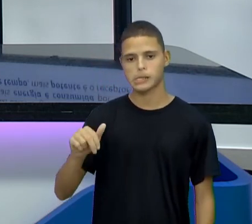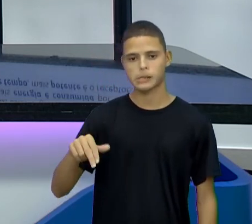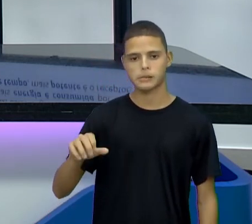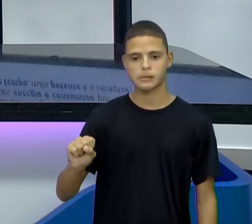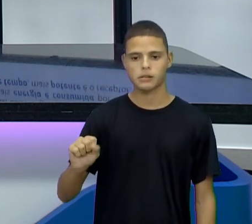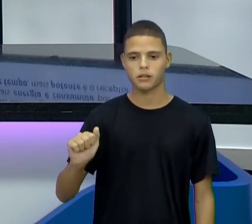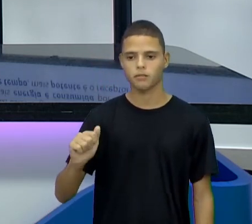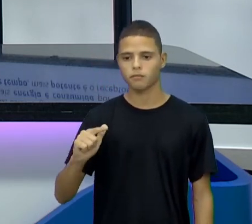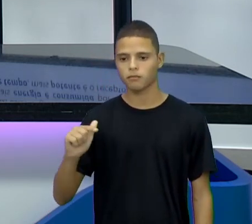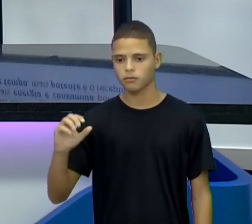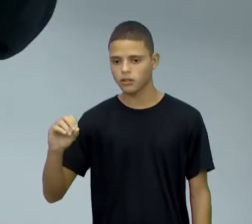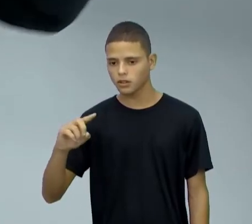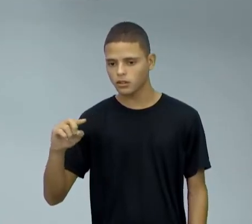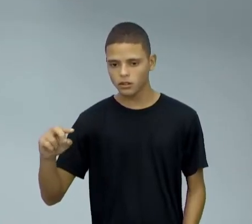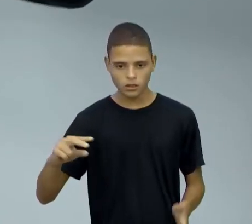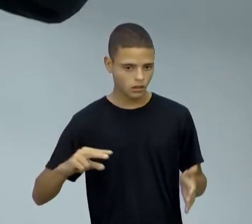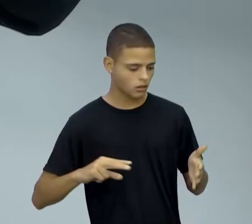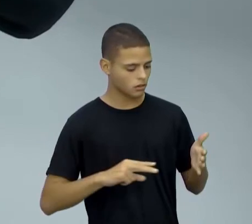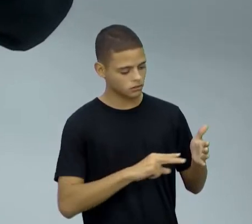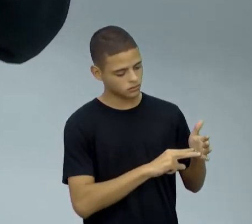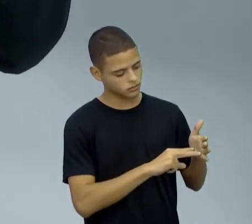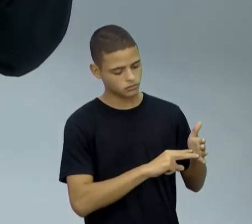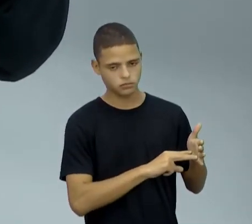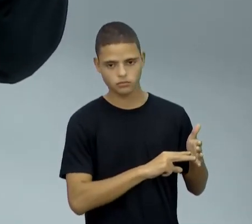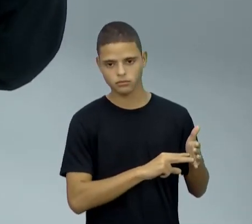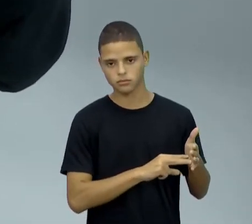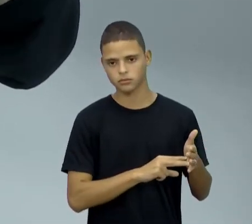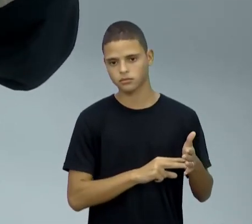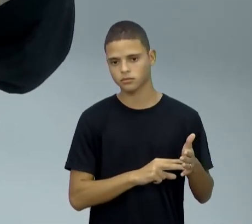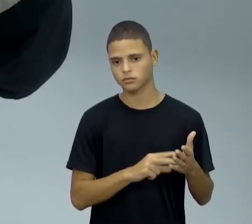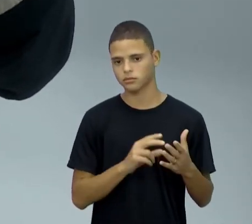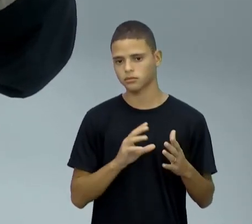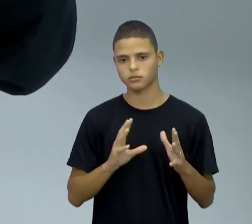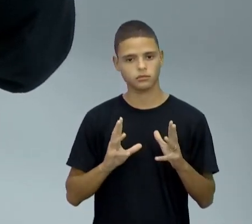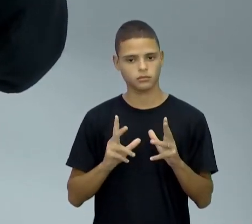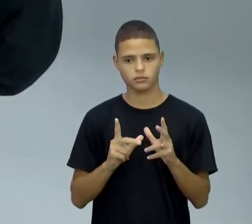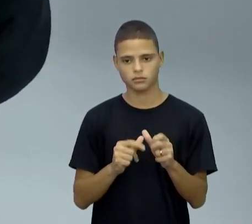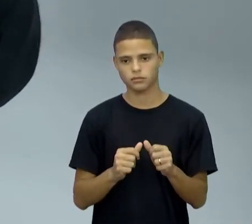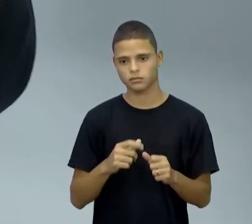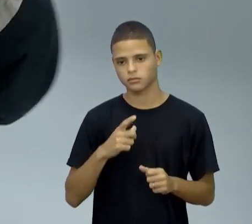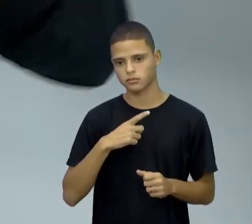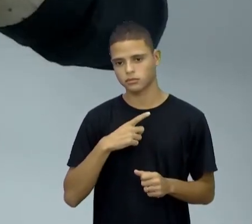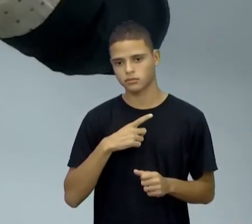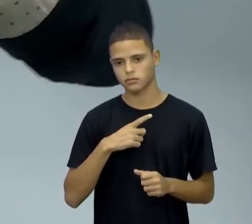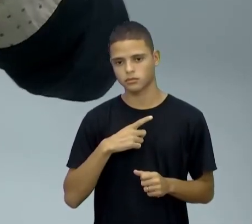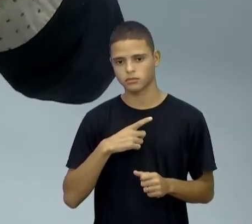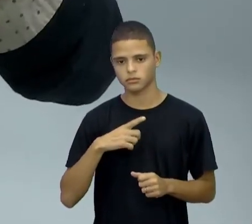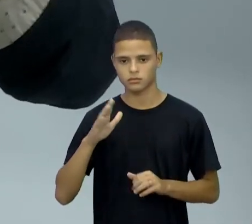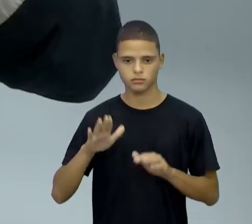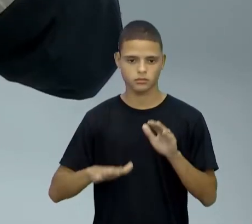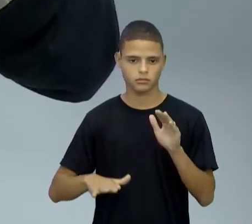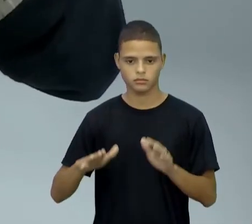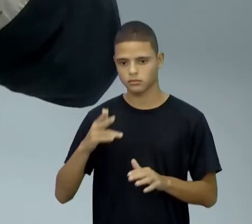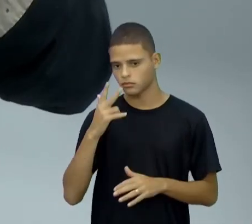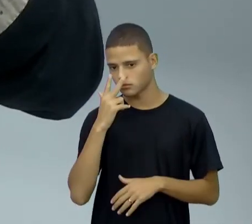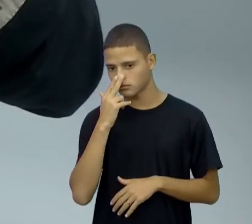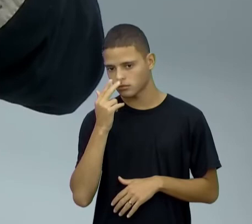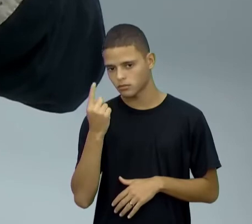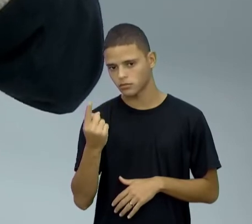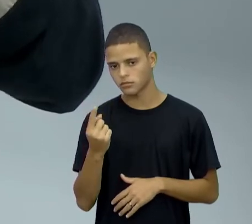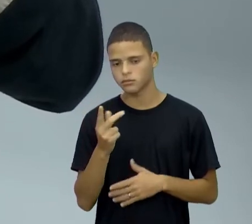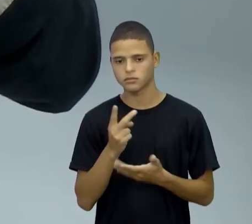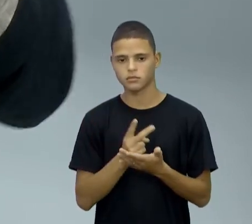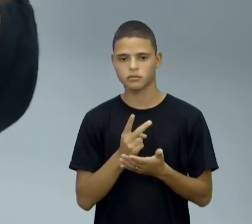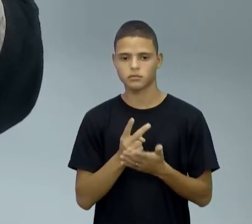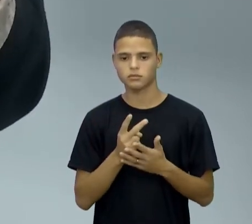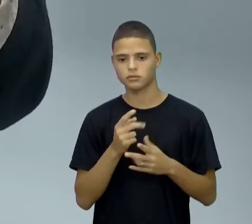tem duas entradas, por quê? Todos os fios têm duas entradas, às vezes ele tá juntinho aqui, parece que é um, mas tem sempre